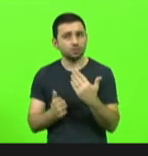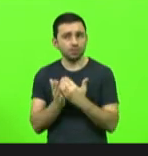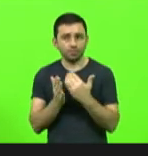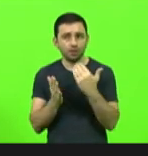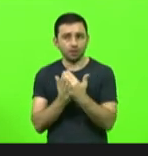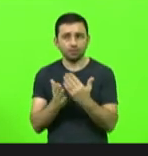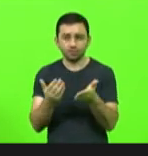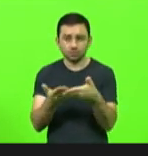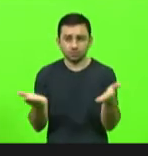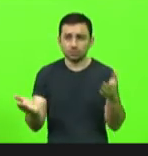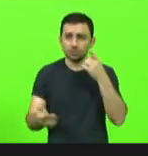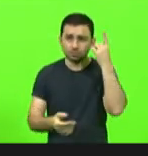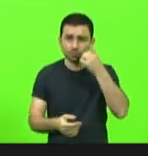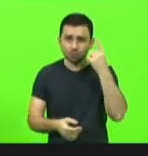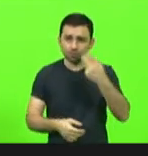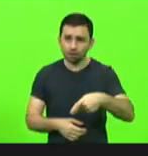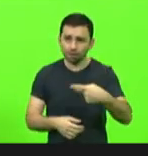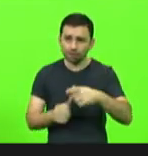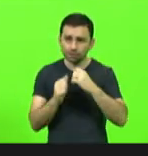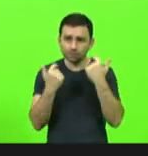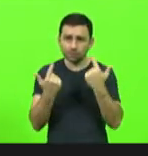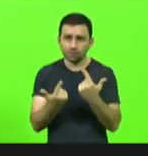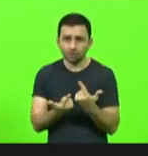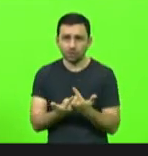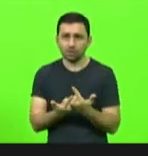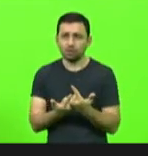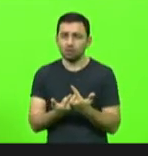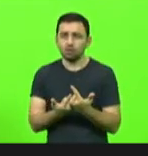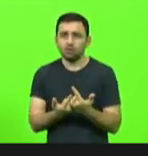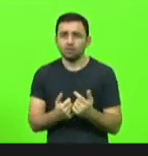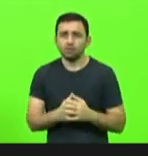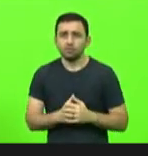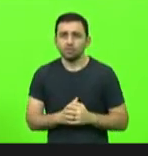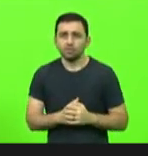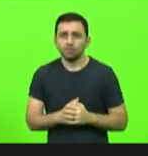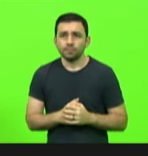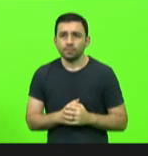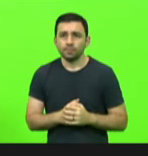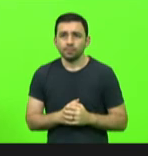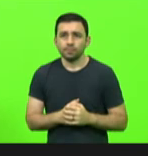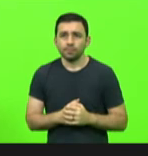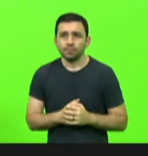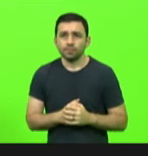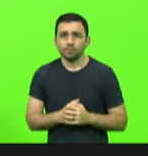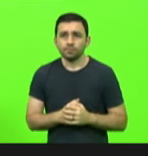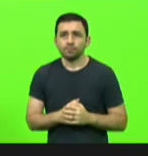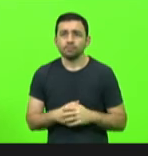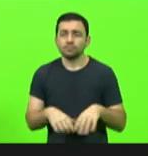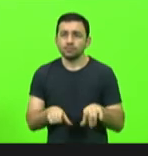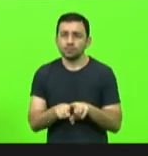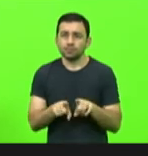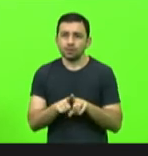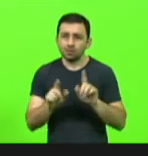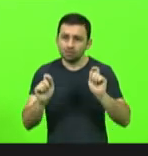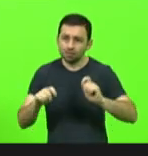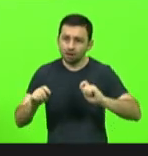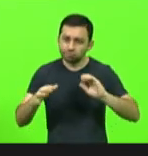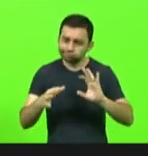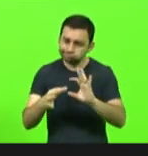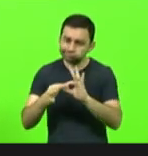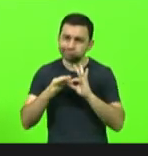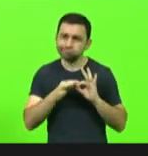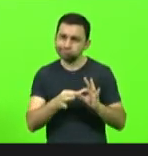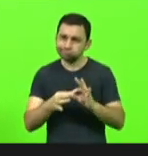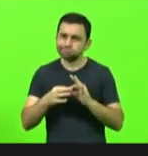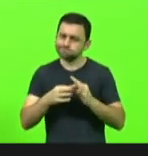demais parlamentares dessa casa para que possa também se engajar